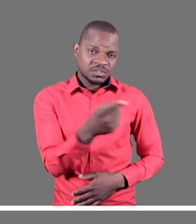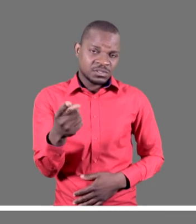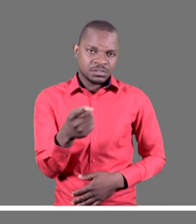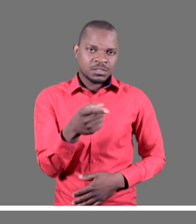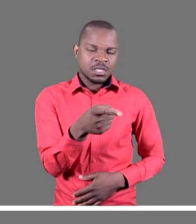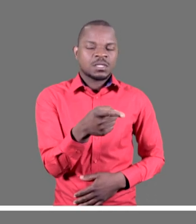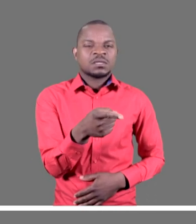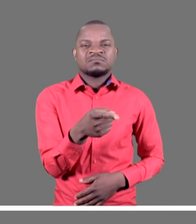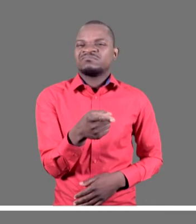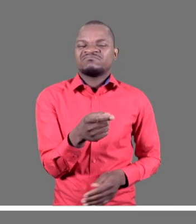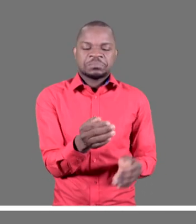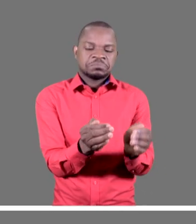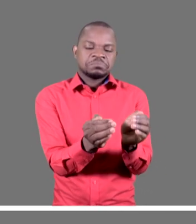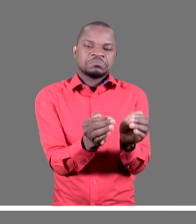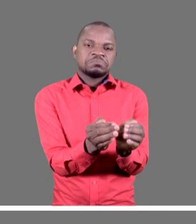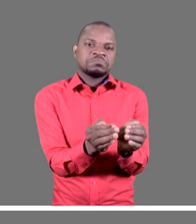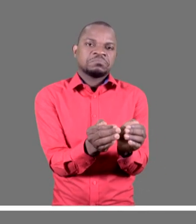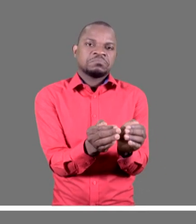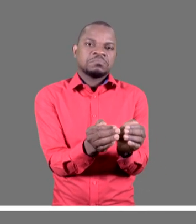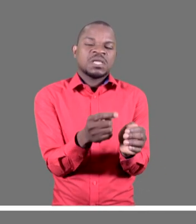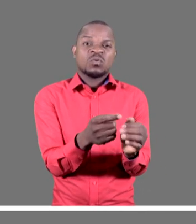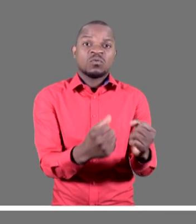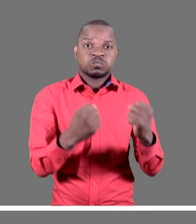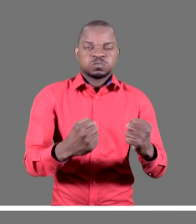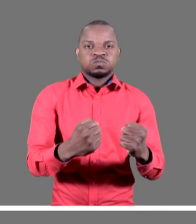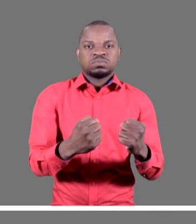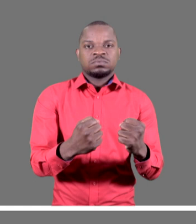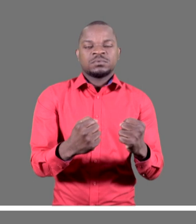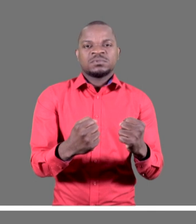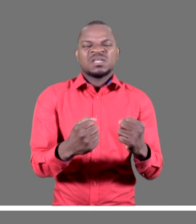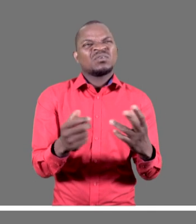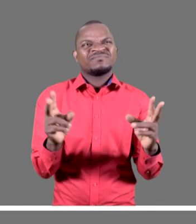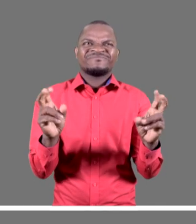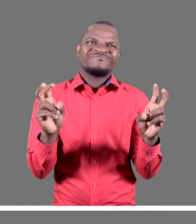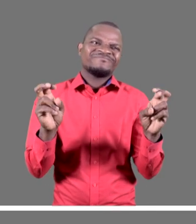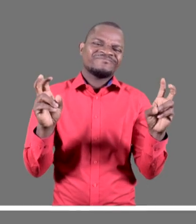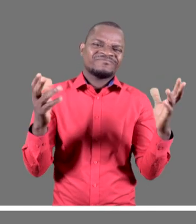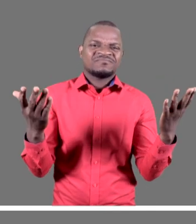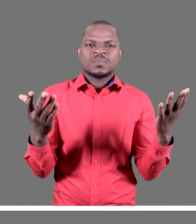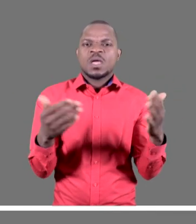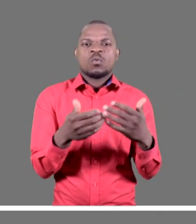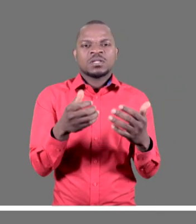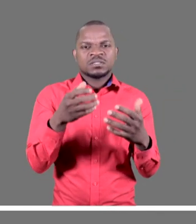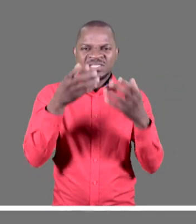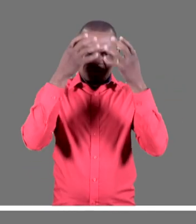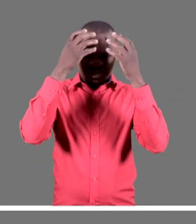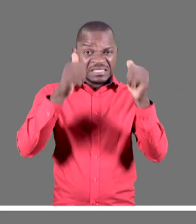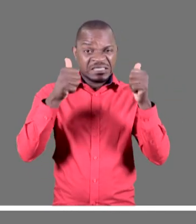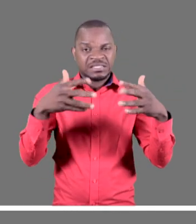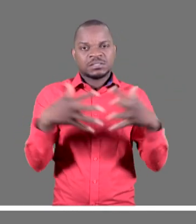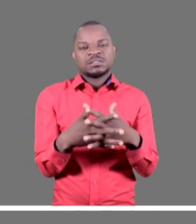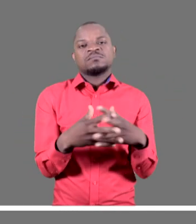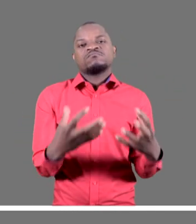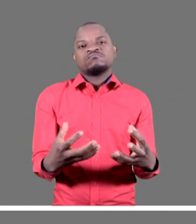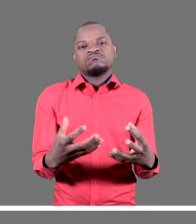classe com muito menos potencial, não digo potencial de capacidade,